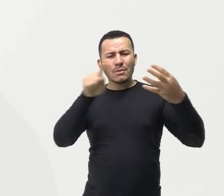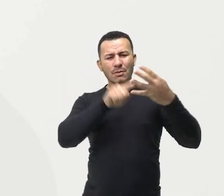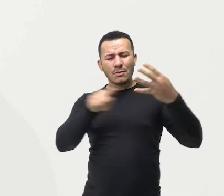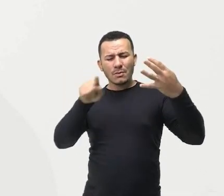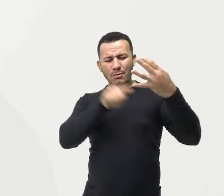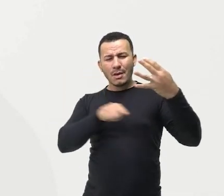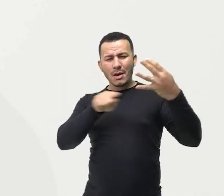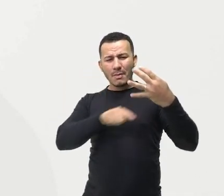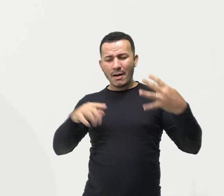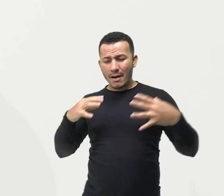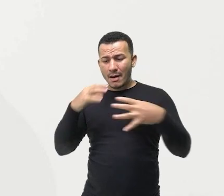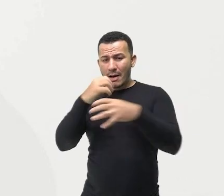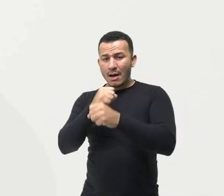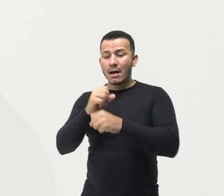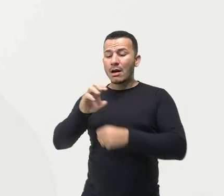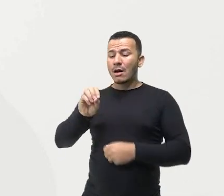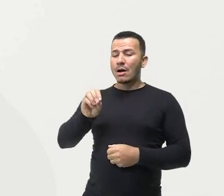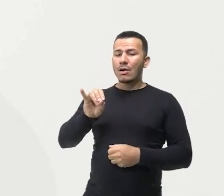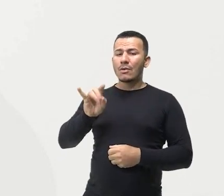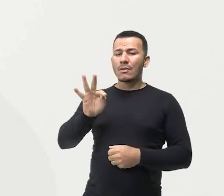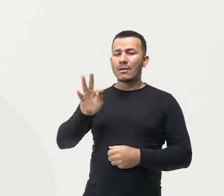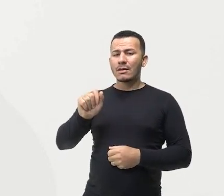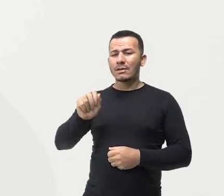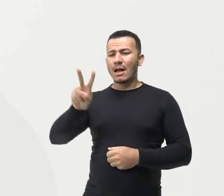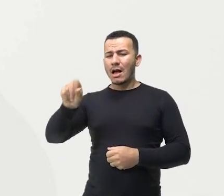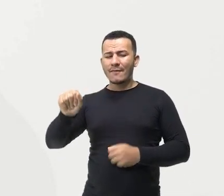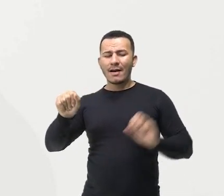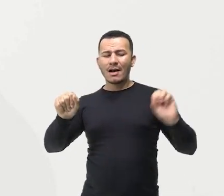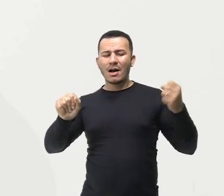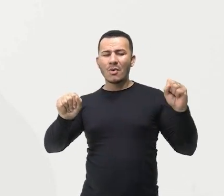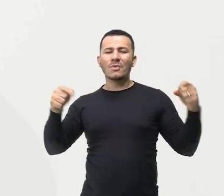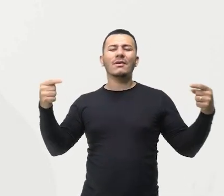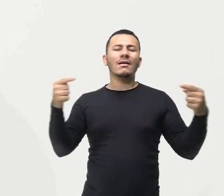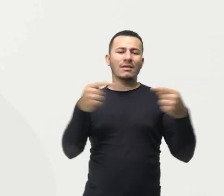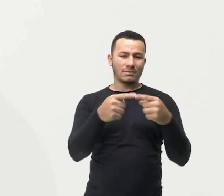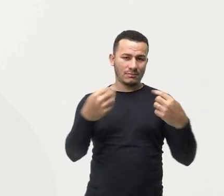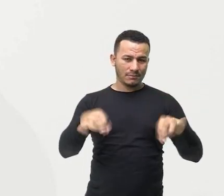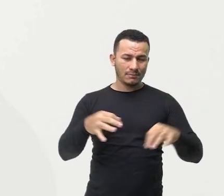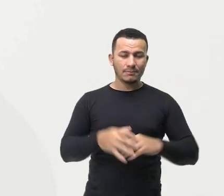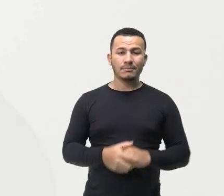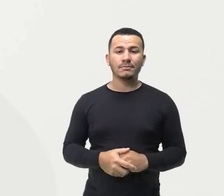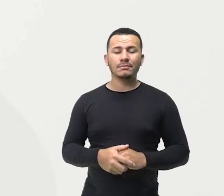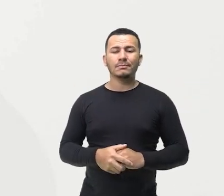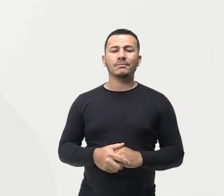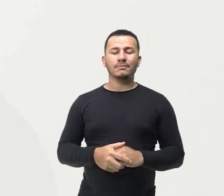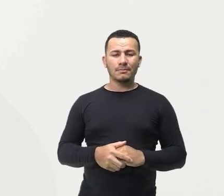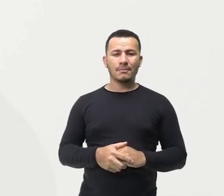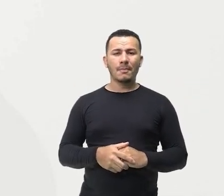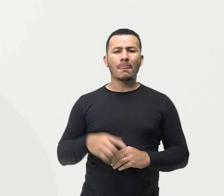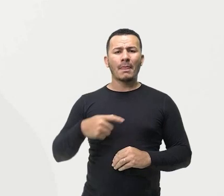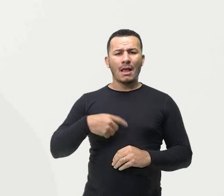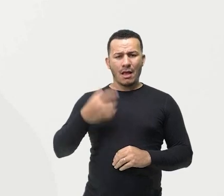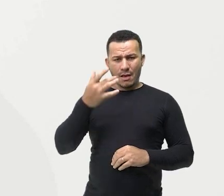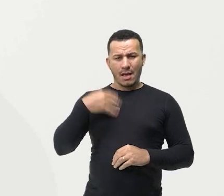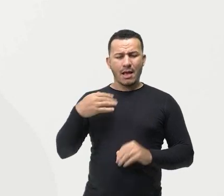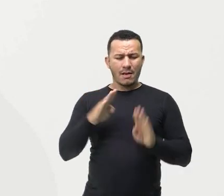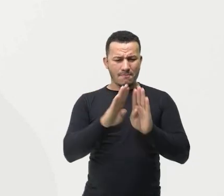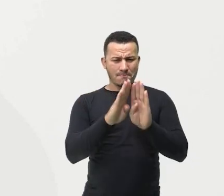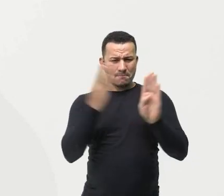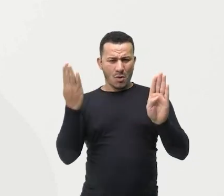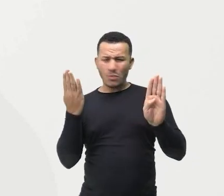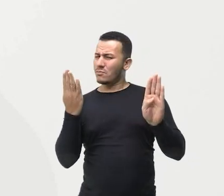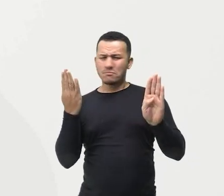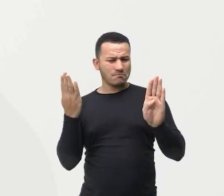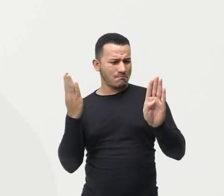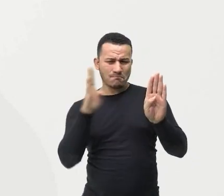estrofe, certo? Vamos adiante, observando os próximos. Só não abro para essa gente que diz a